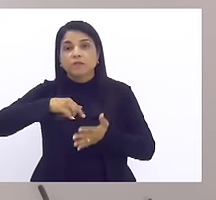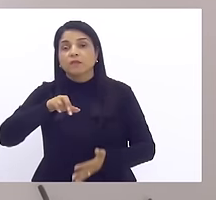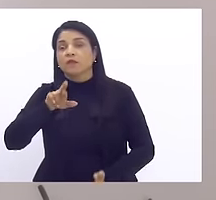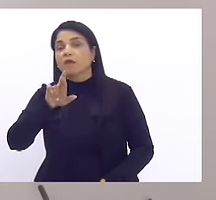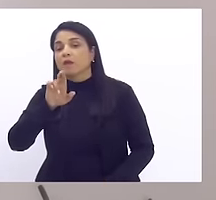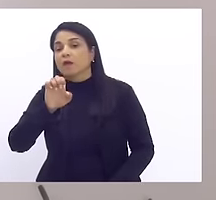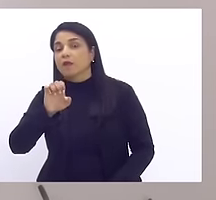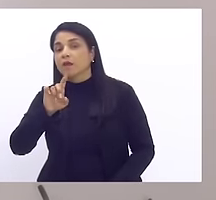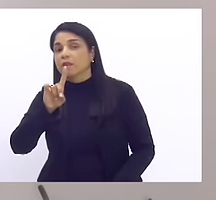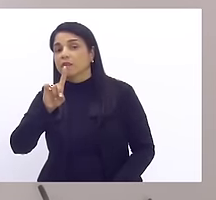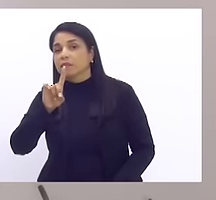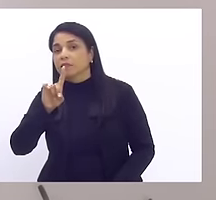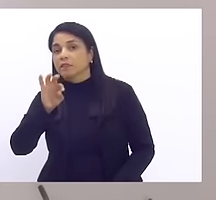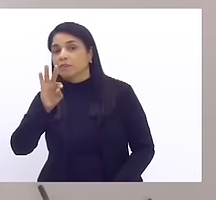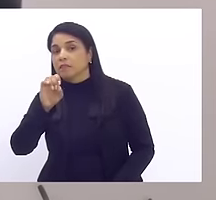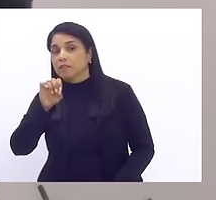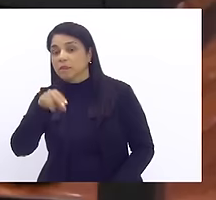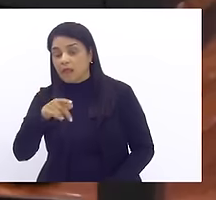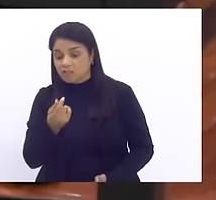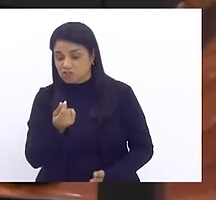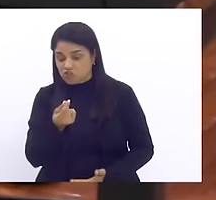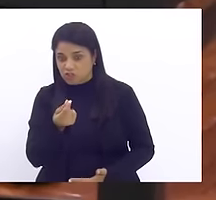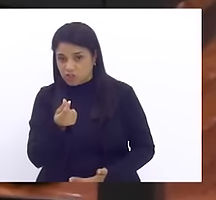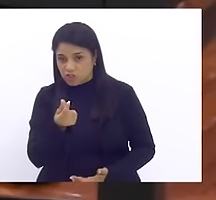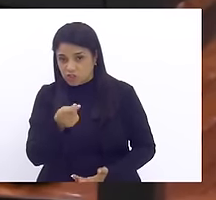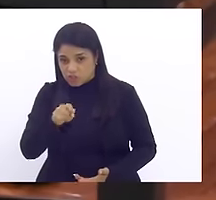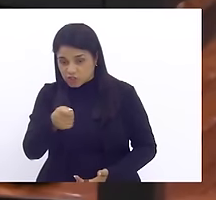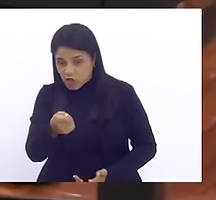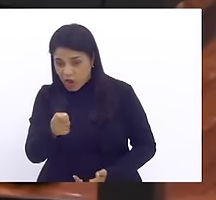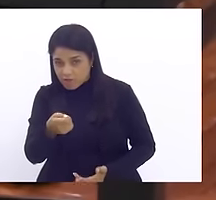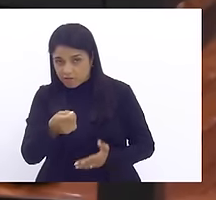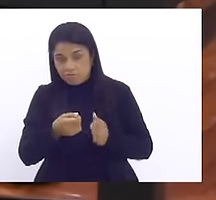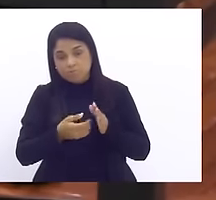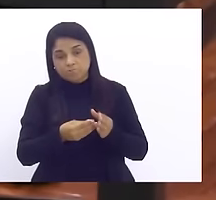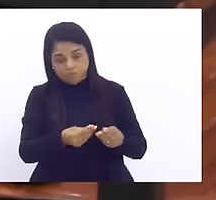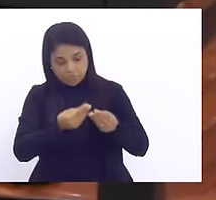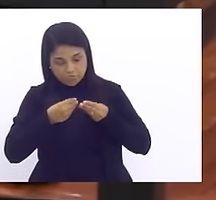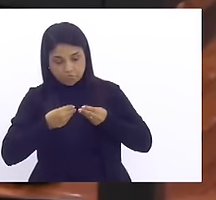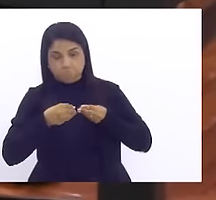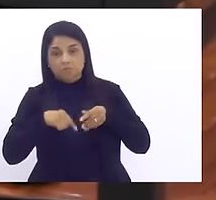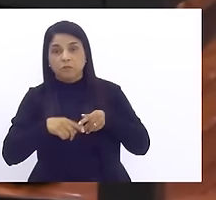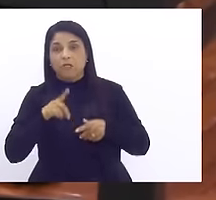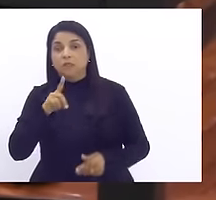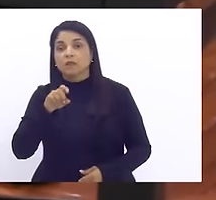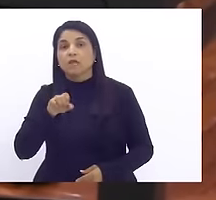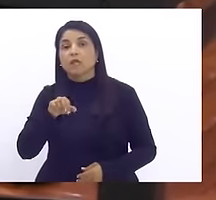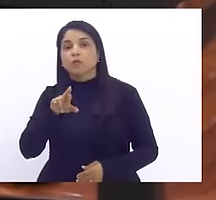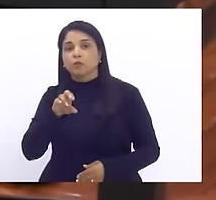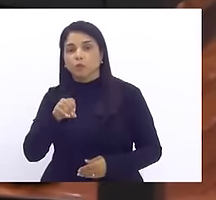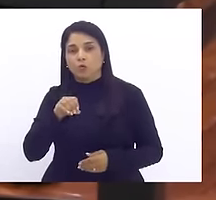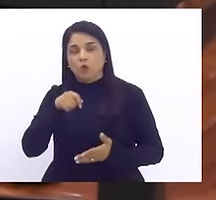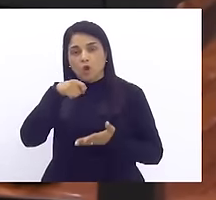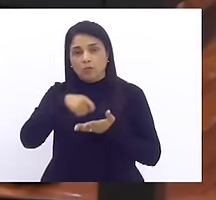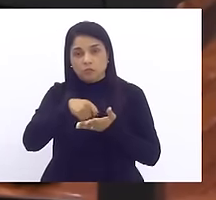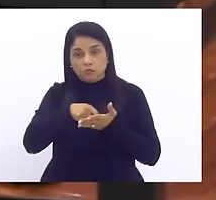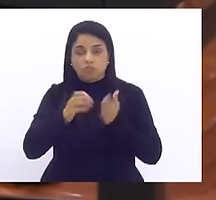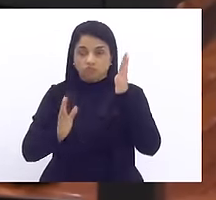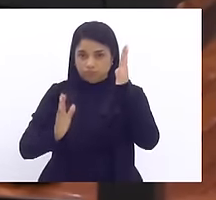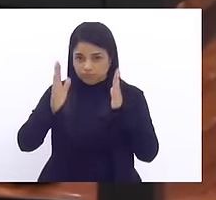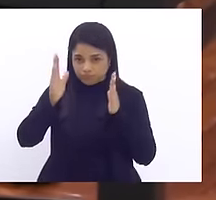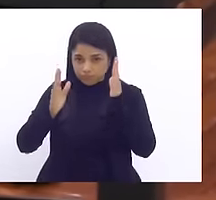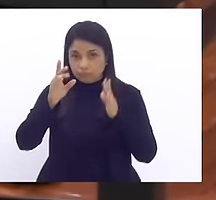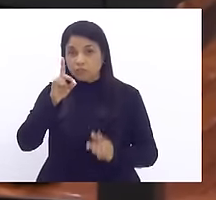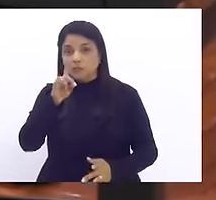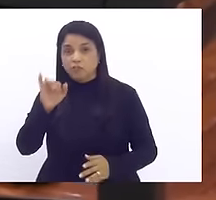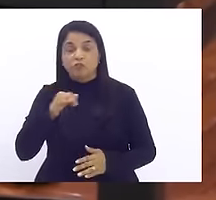a chave do veículo dos outros então eu como representante do Detro Peça aos senhores para poder posteriormente dentro de dias poucos dias